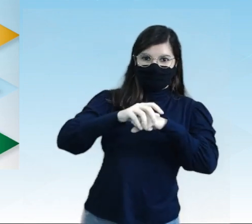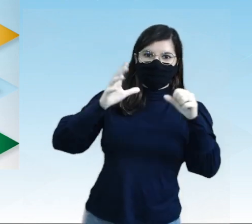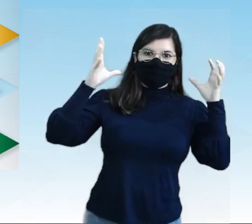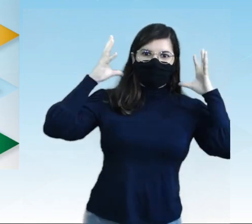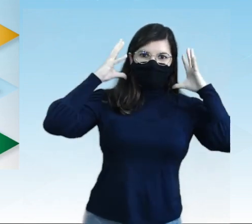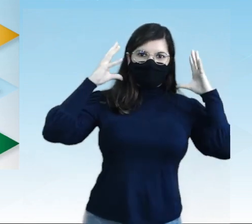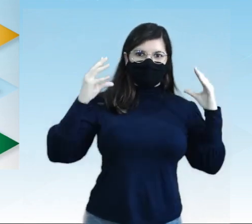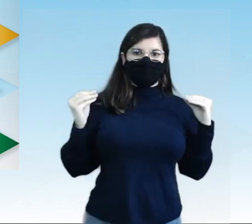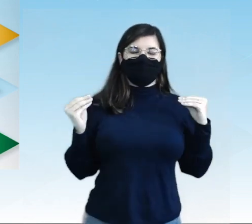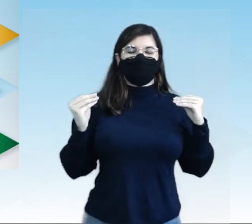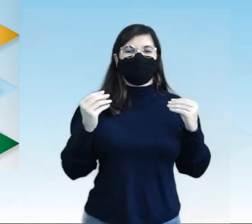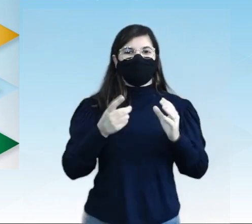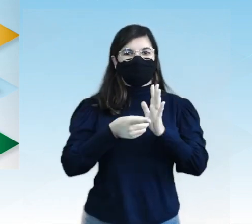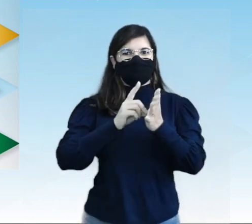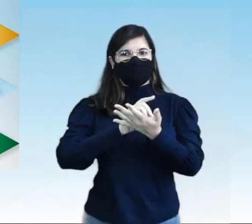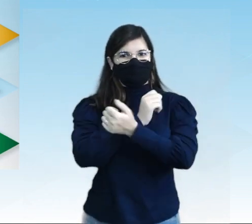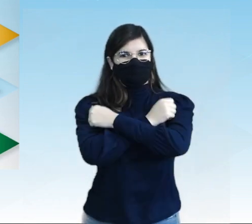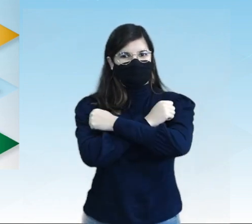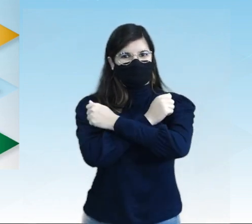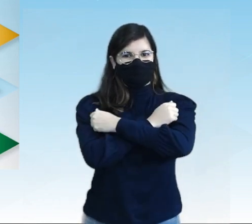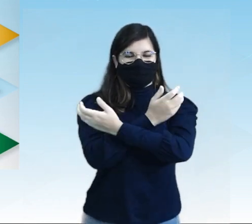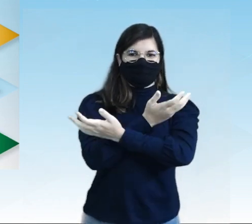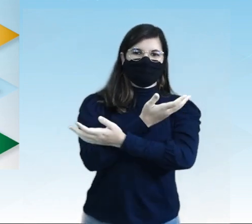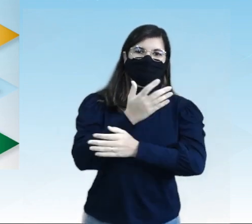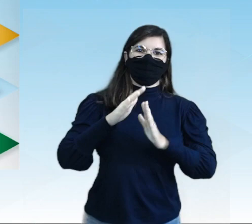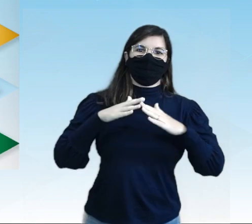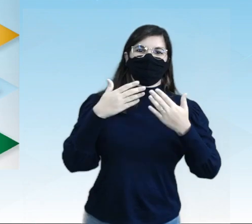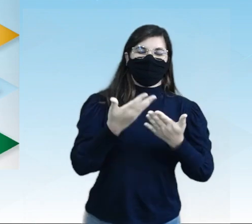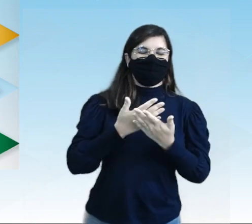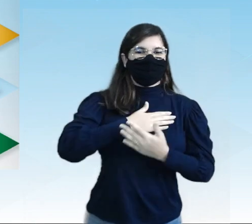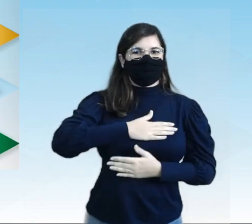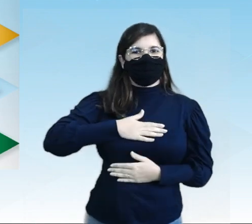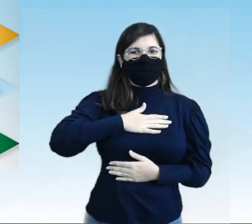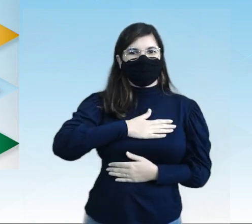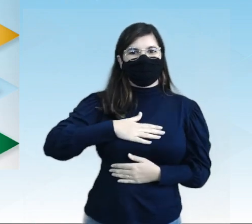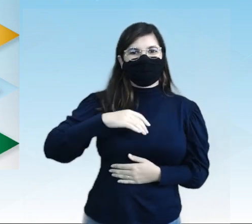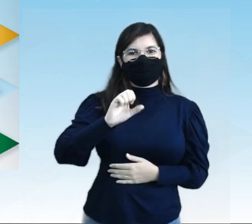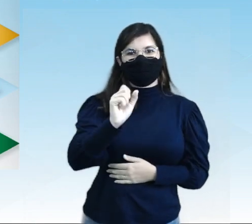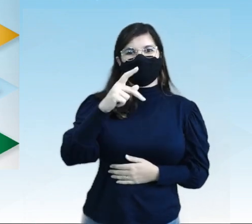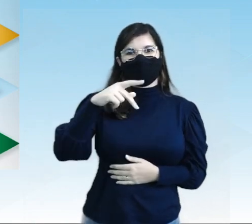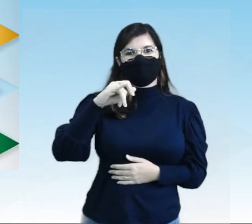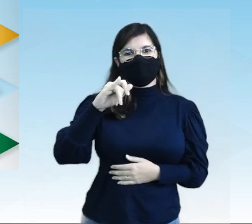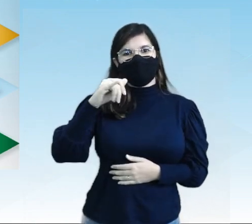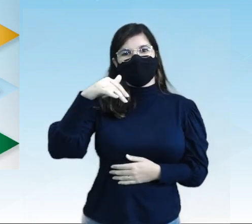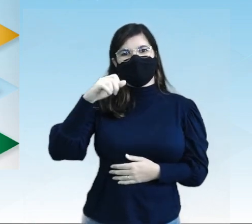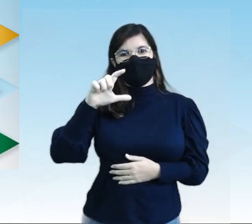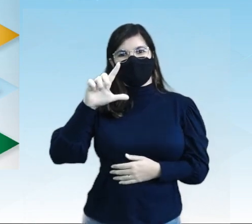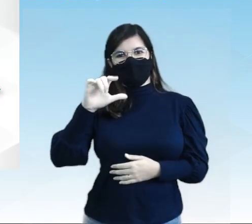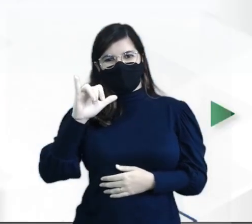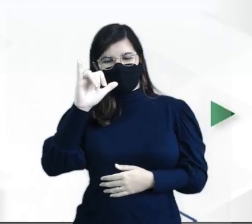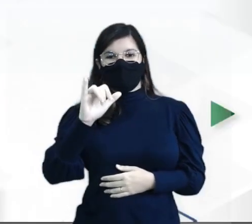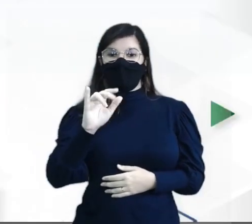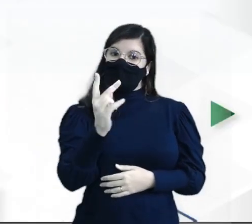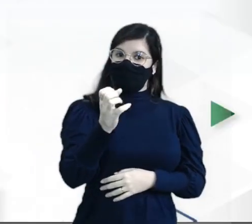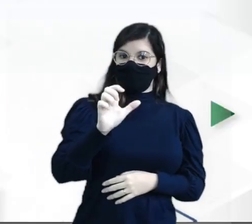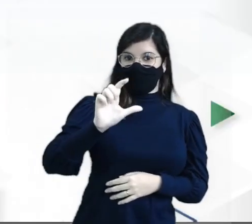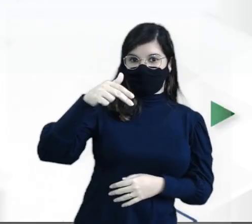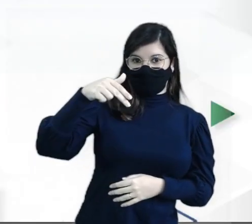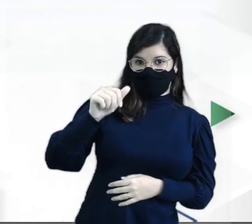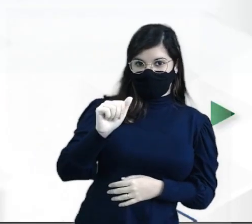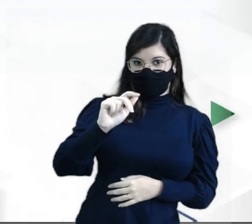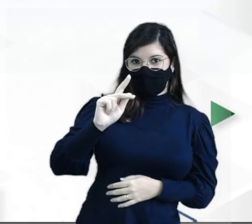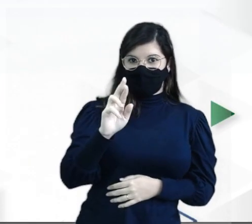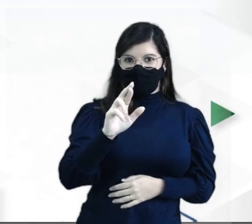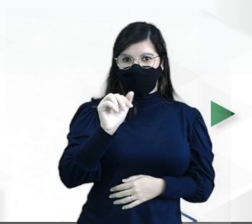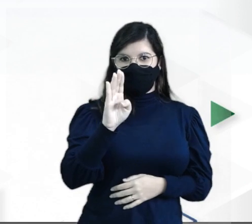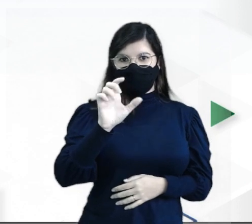mas antes um forte abraço e forte beijo para minha escola querida beleza vamos embora para